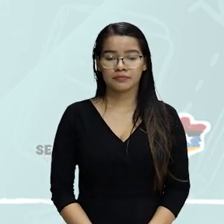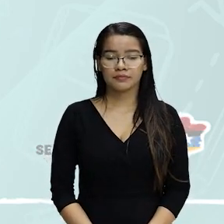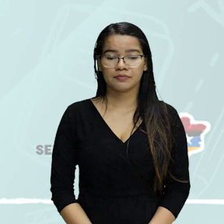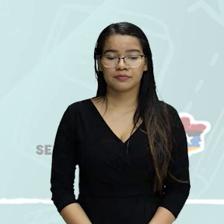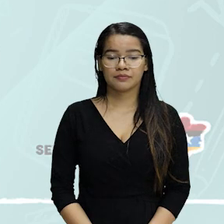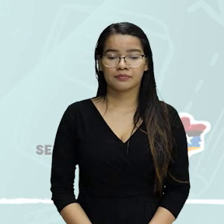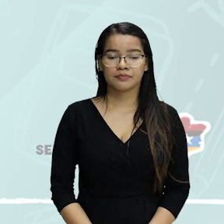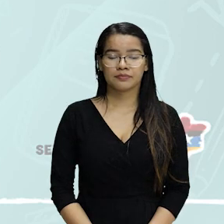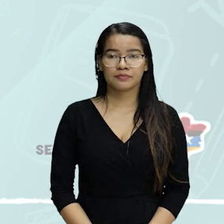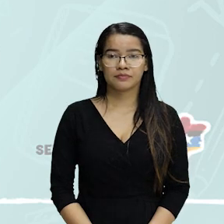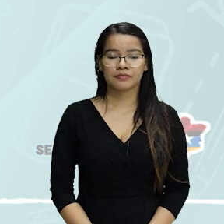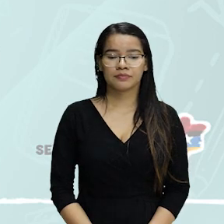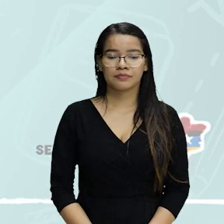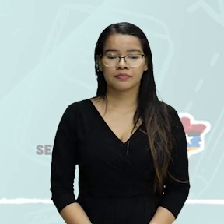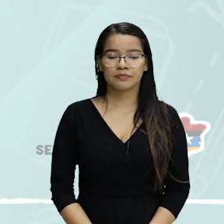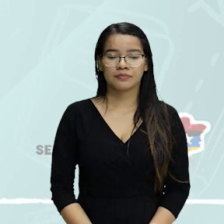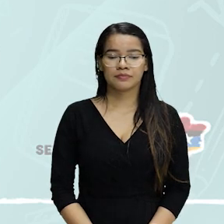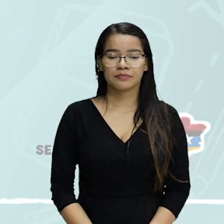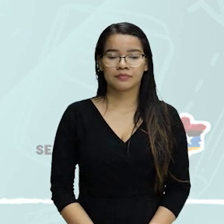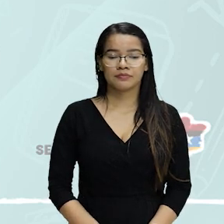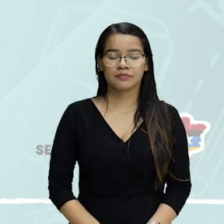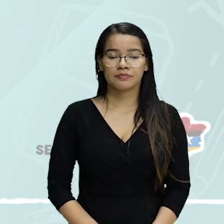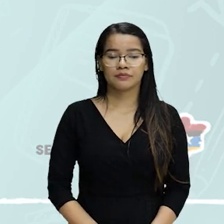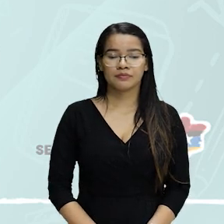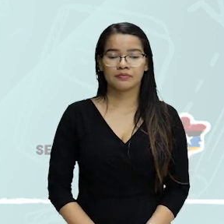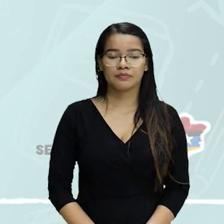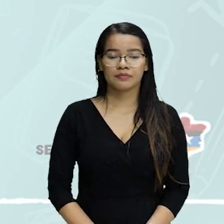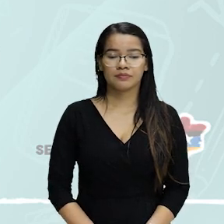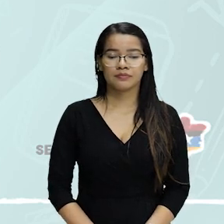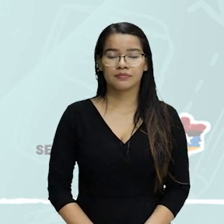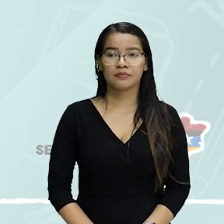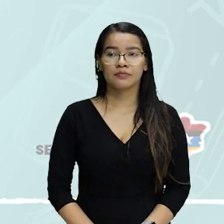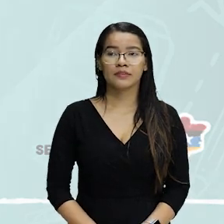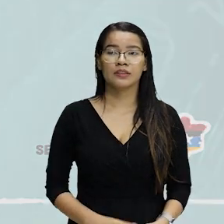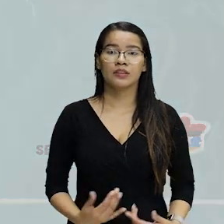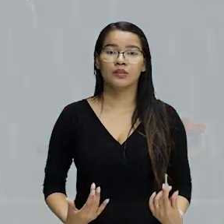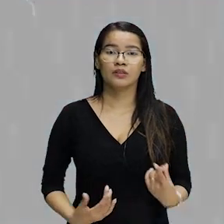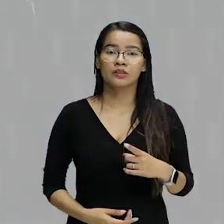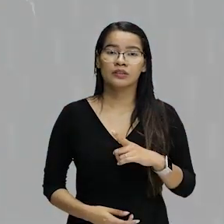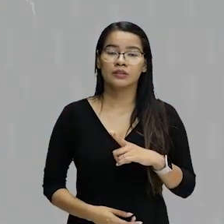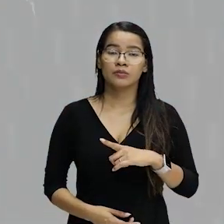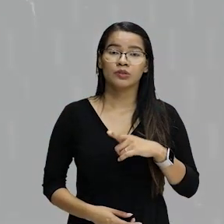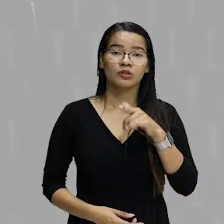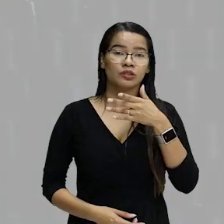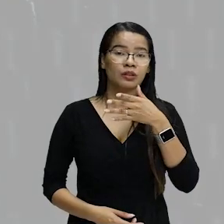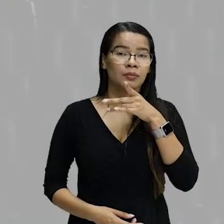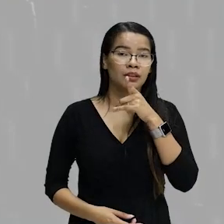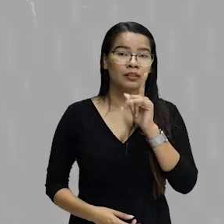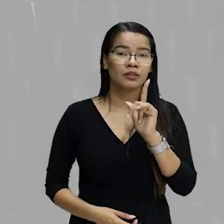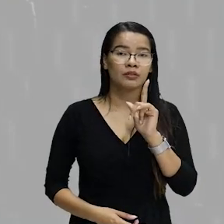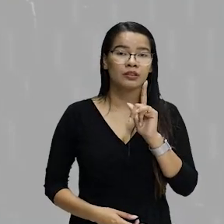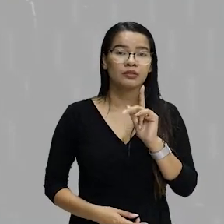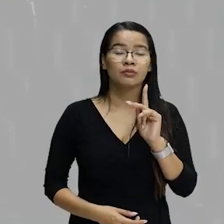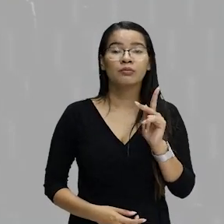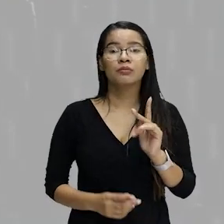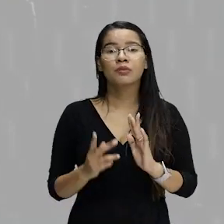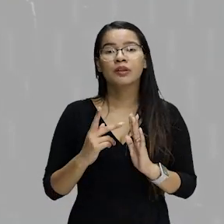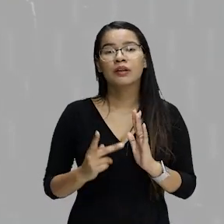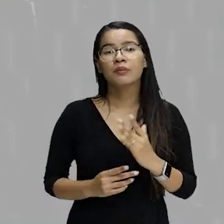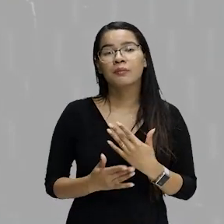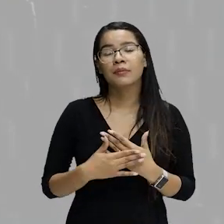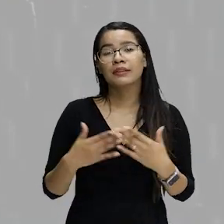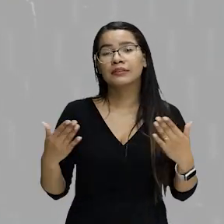então de chamar Severino de Maria. Gente, aqui a gente já tem uma linguagem, né, um poema